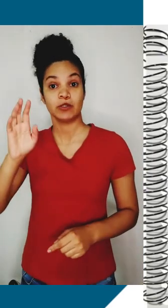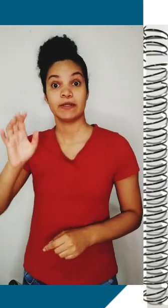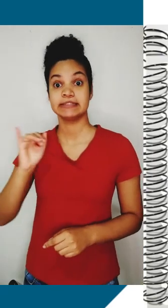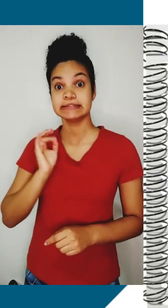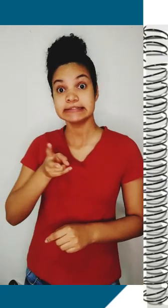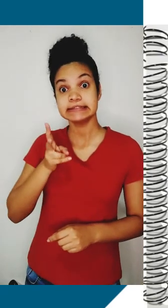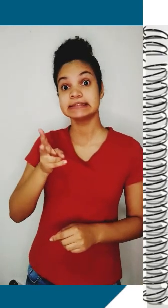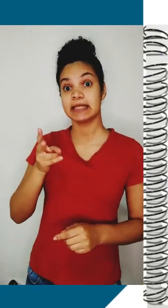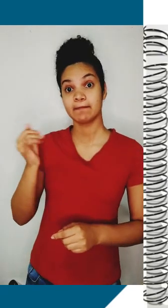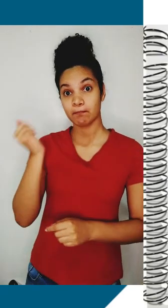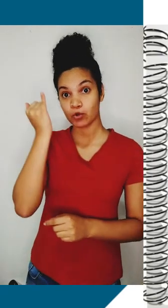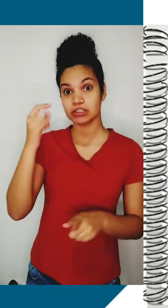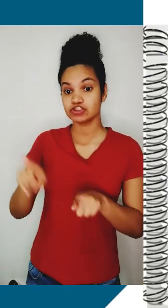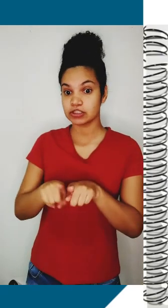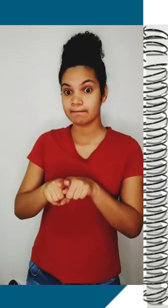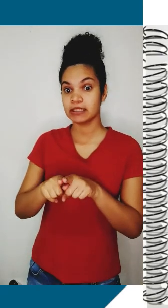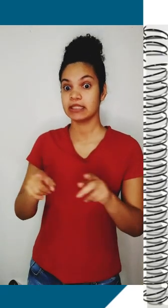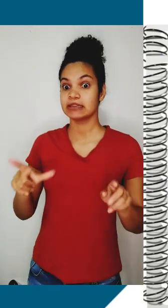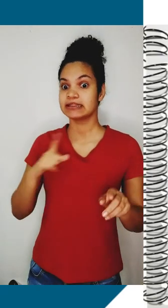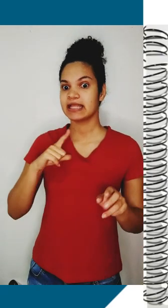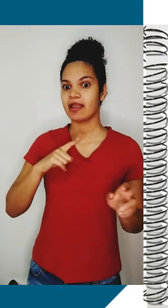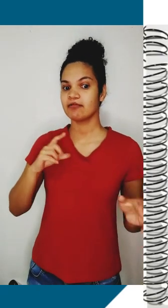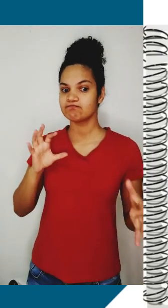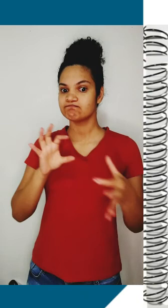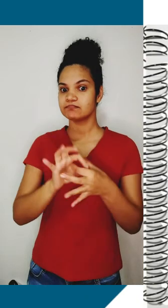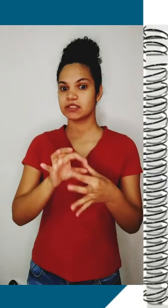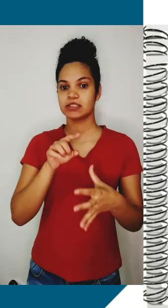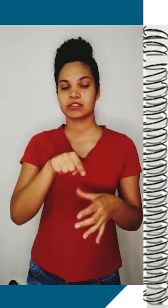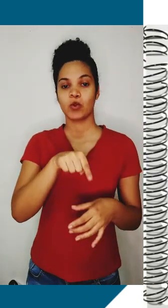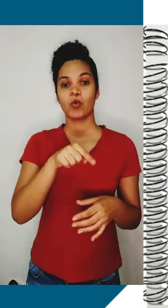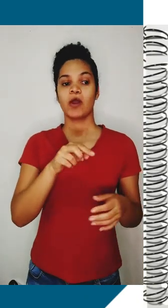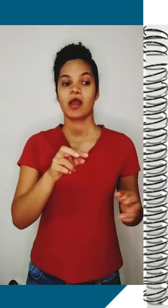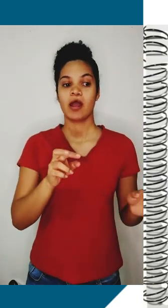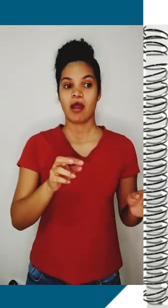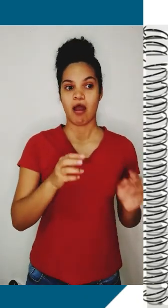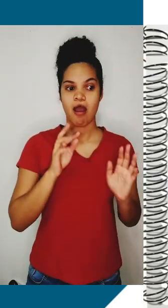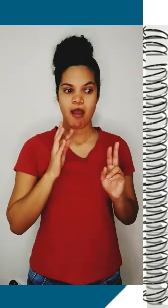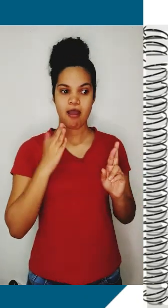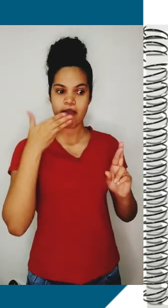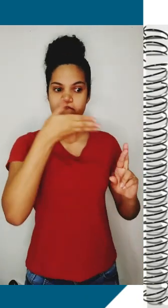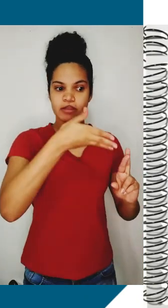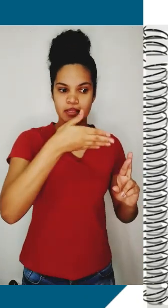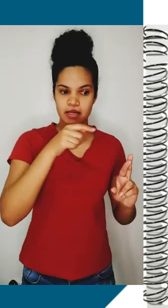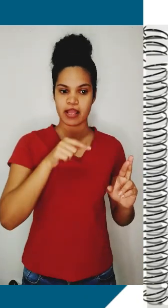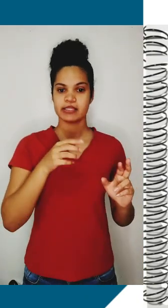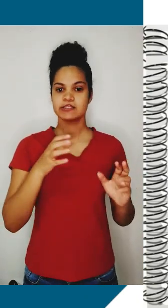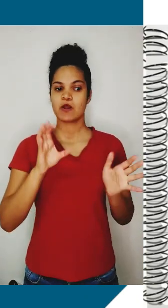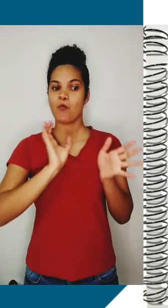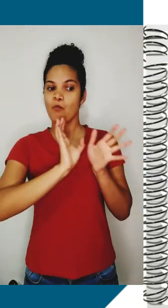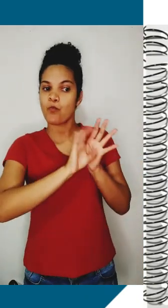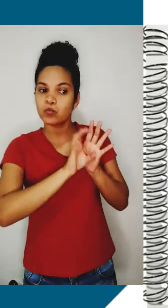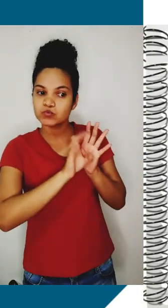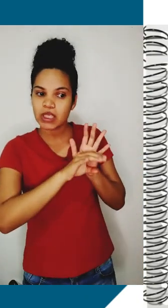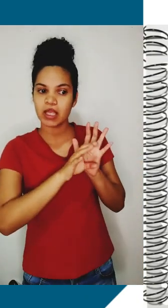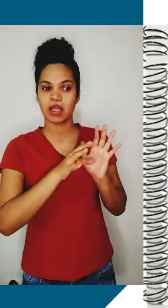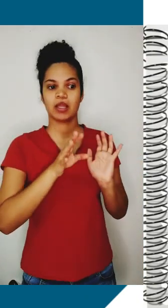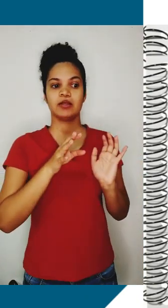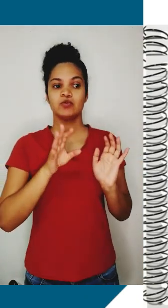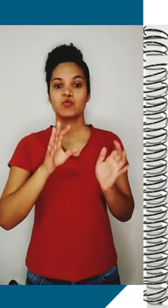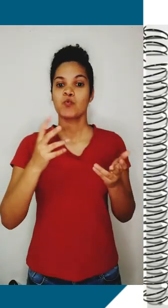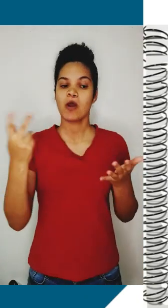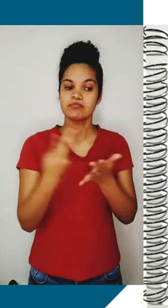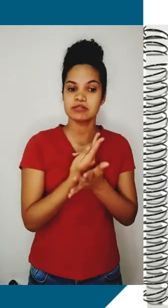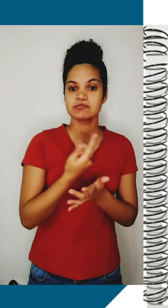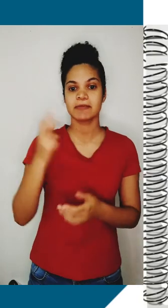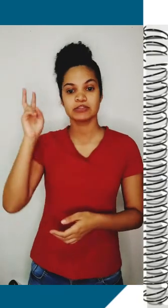sempre importante ter essa ponte, entre a referência, entre o conceito, o evento